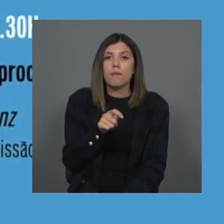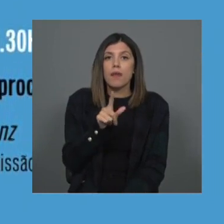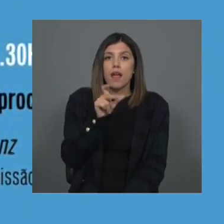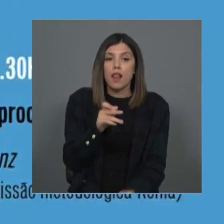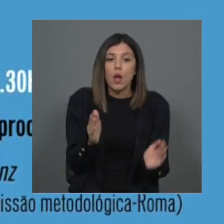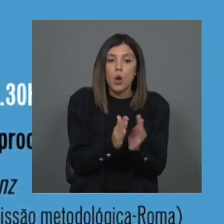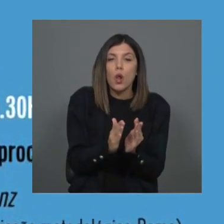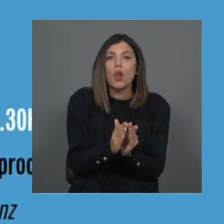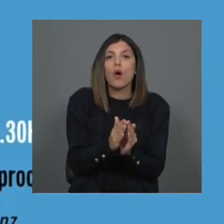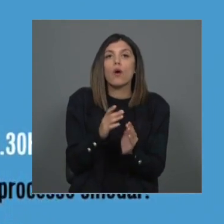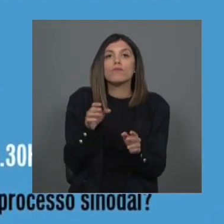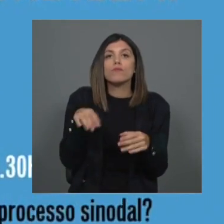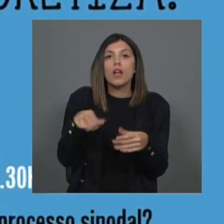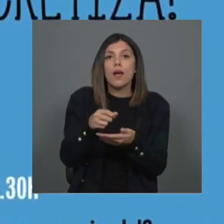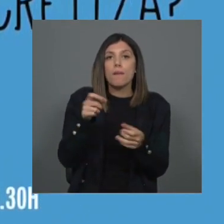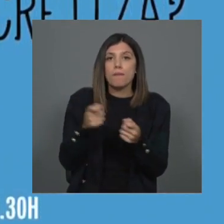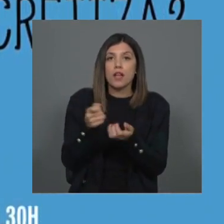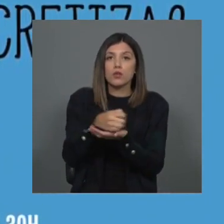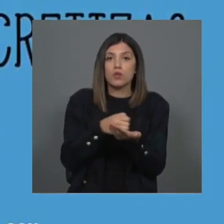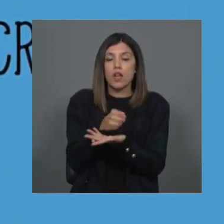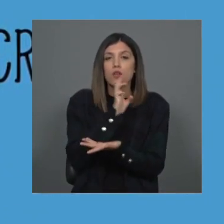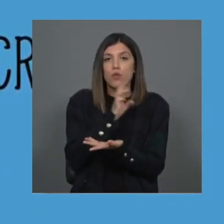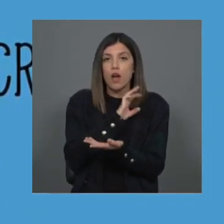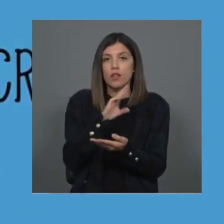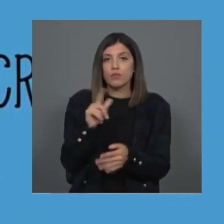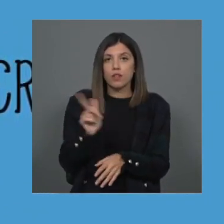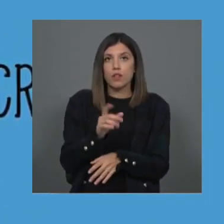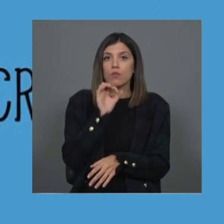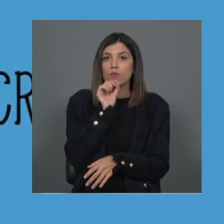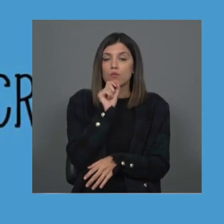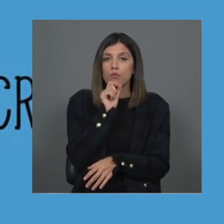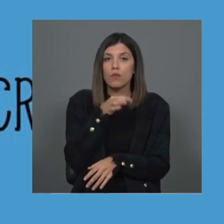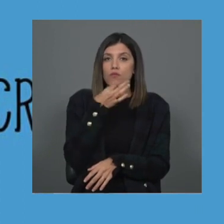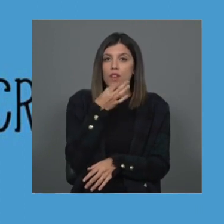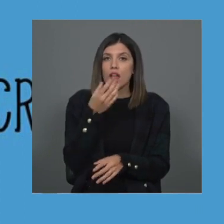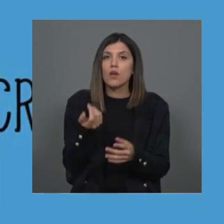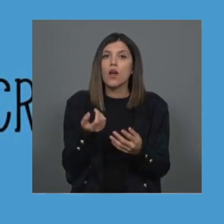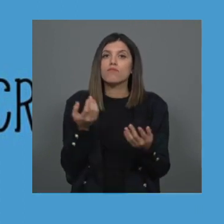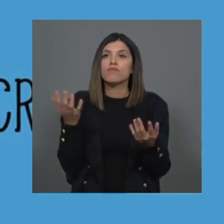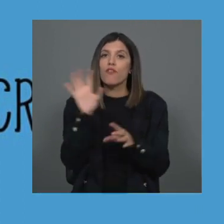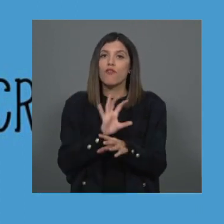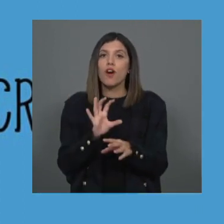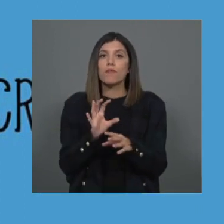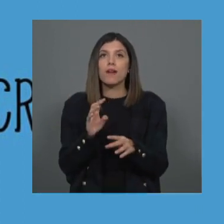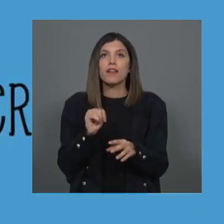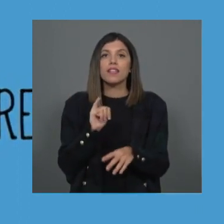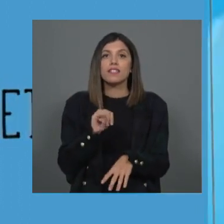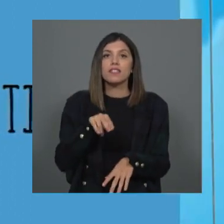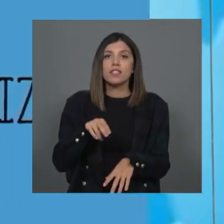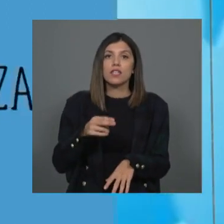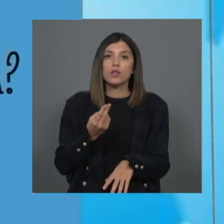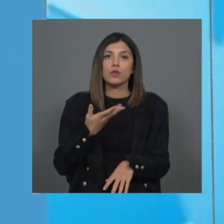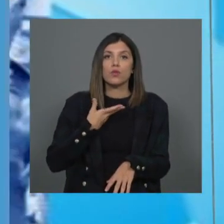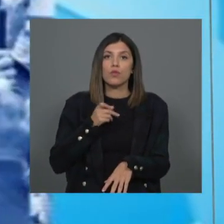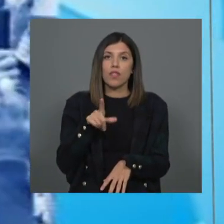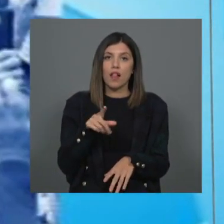Lisboa, onde se vive muito essa, podemos chamar mesmo dinâmica sinodal de participação? Sim, é muito interessante dizer